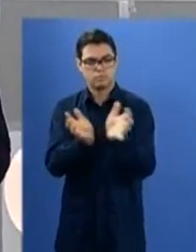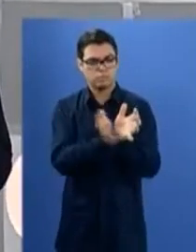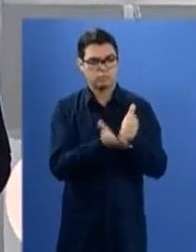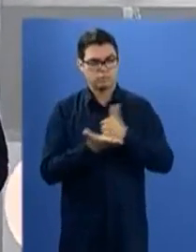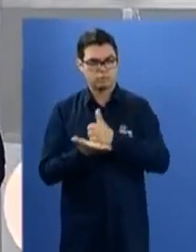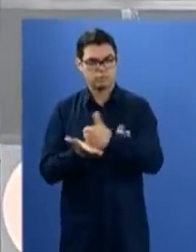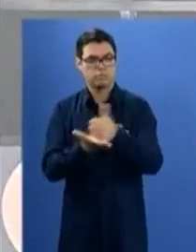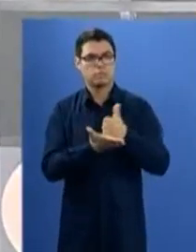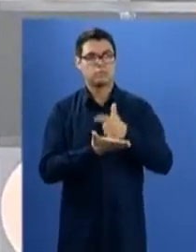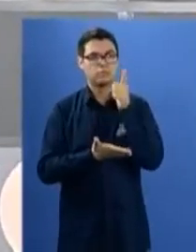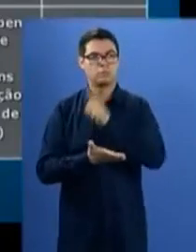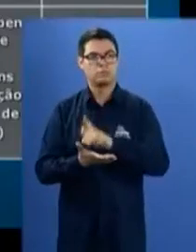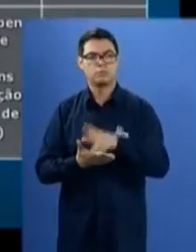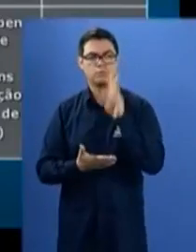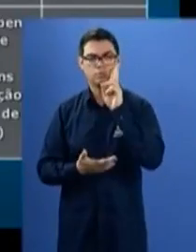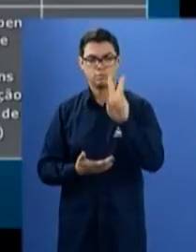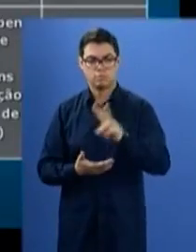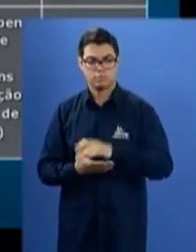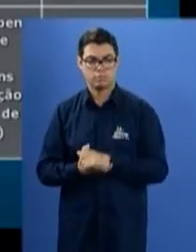controle. Vejam comigo.